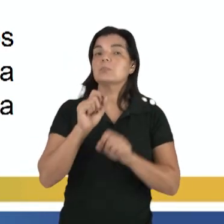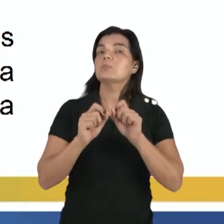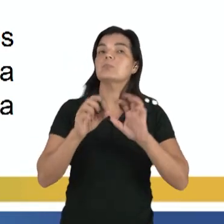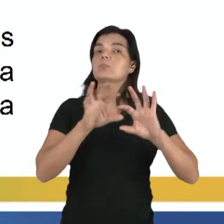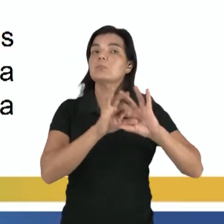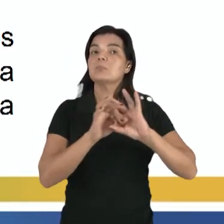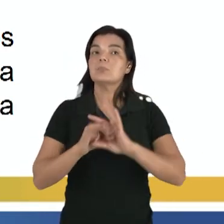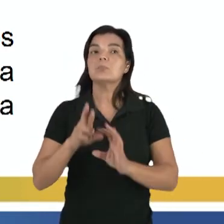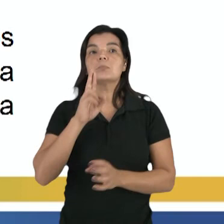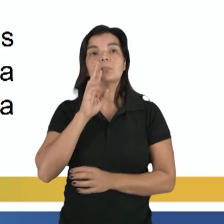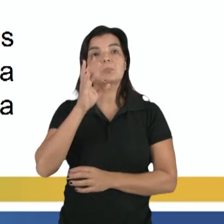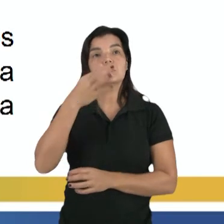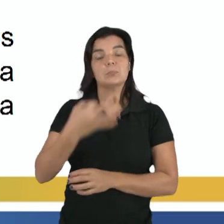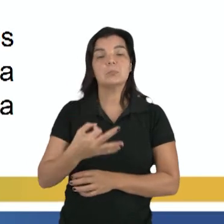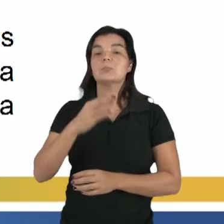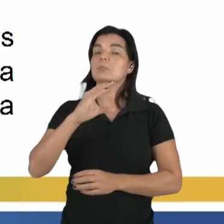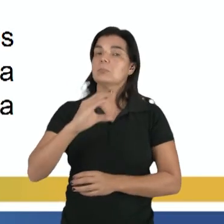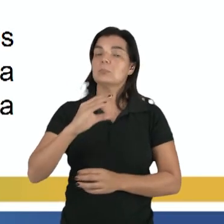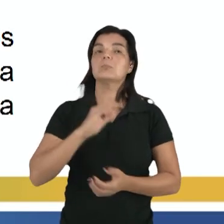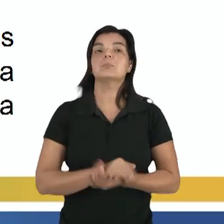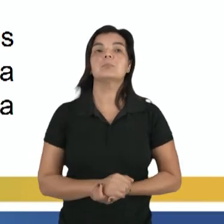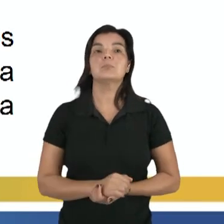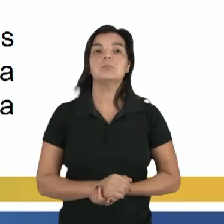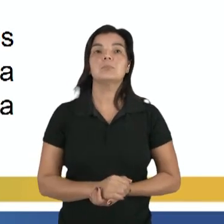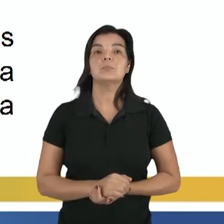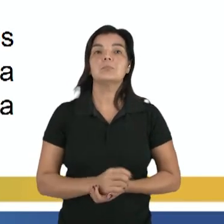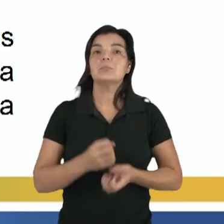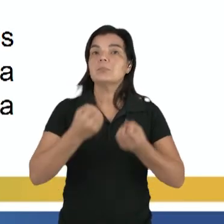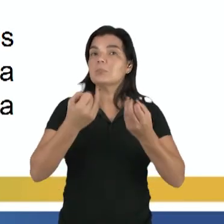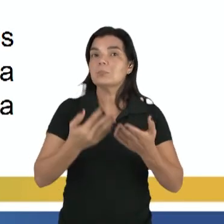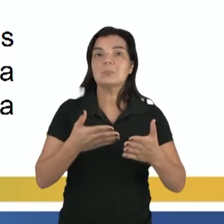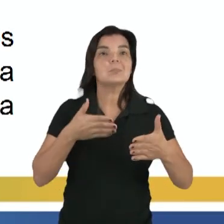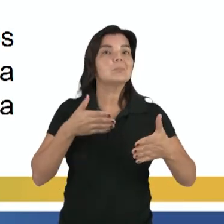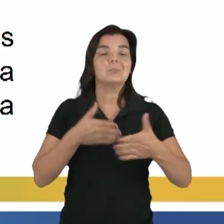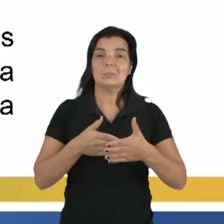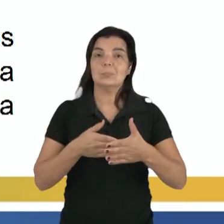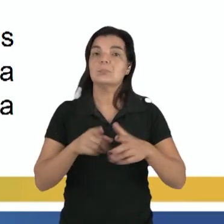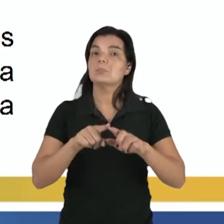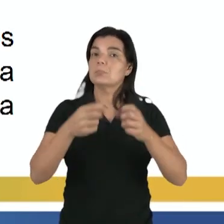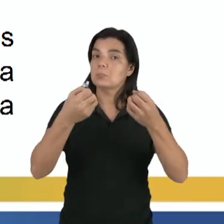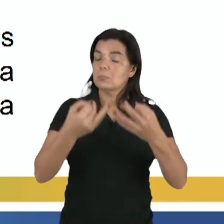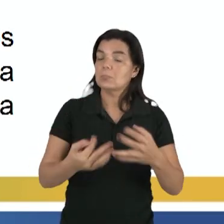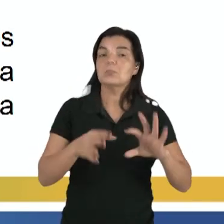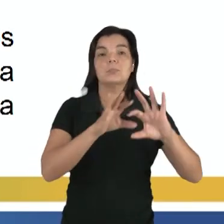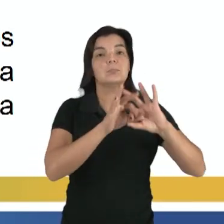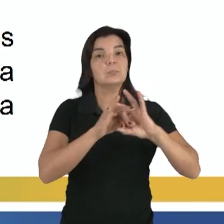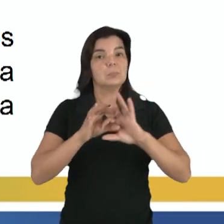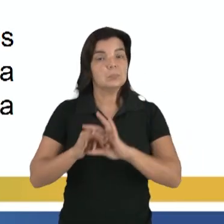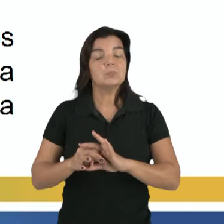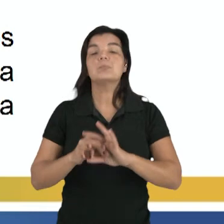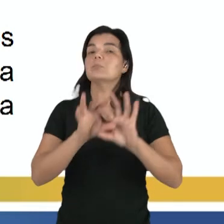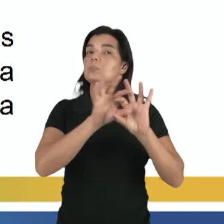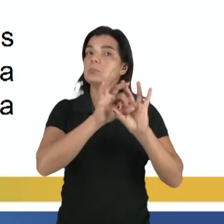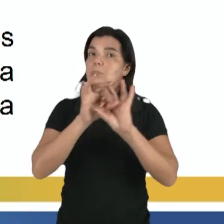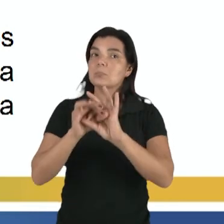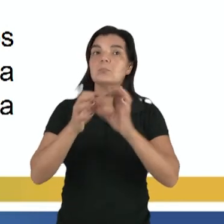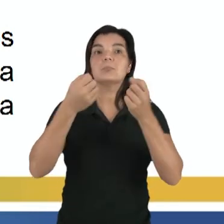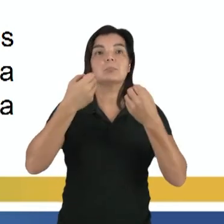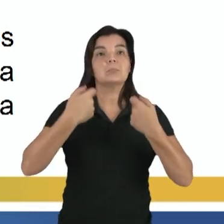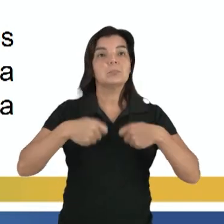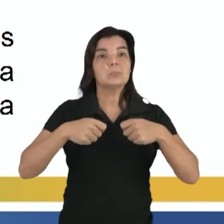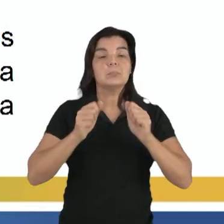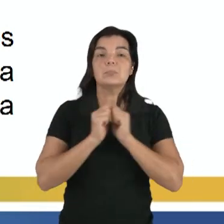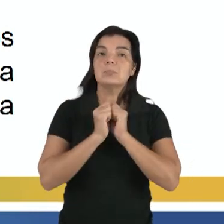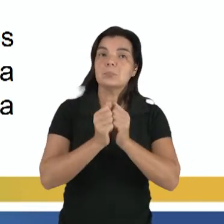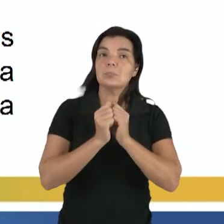falar isso sobre a coerência. Então, no caso, é a letra C. Ela não dispensa. É aquilo que eu disse, a coerência e a coesão